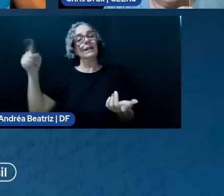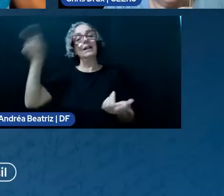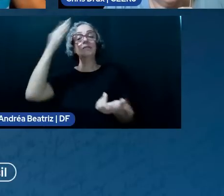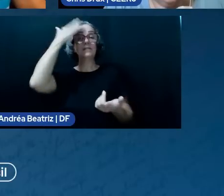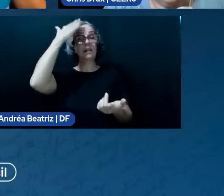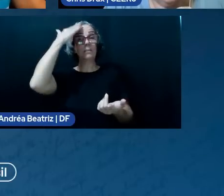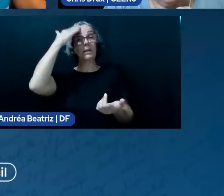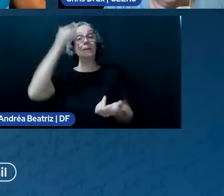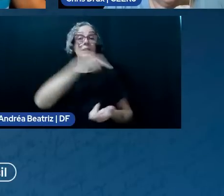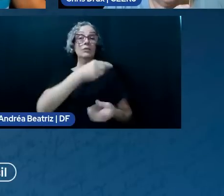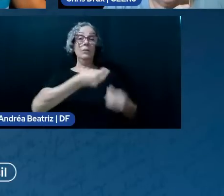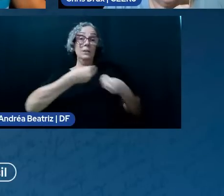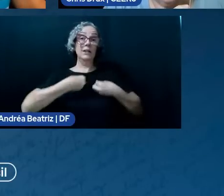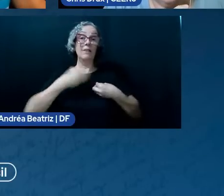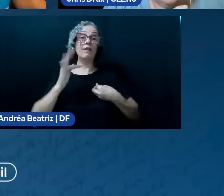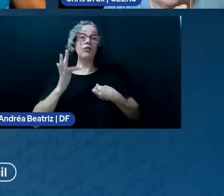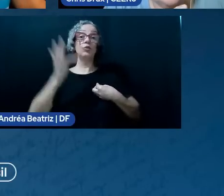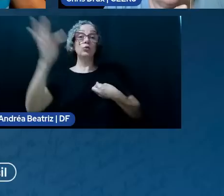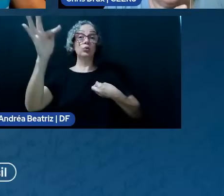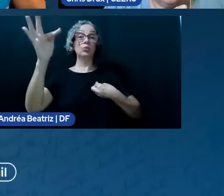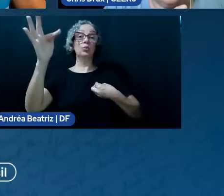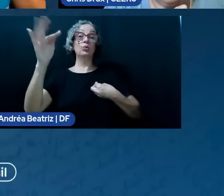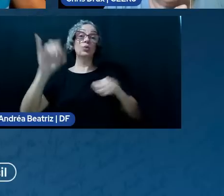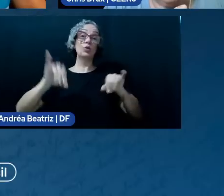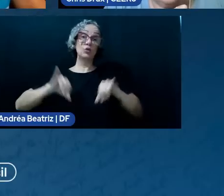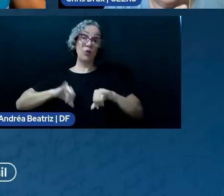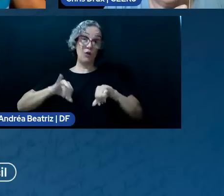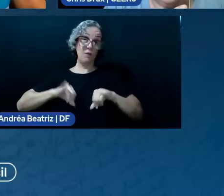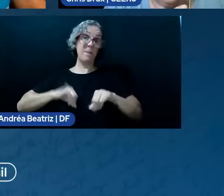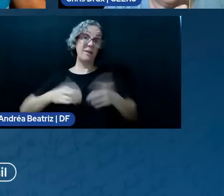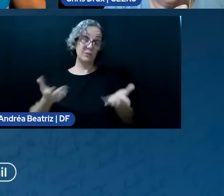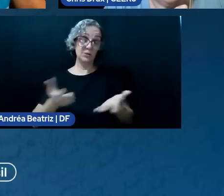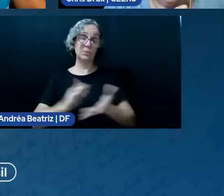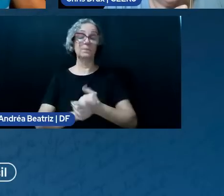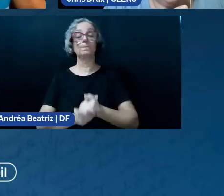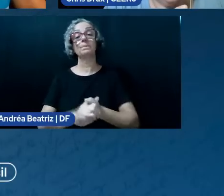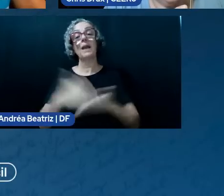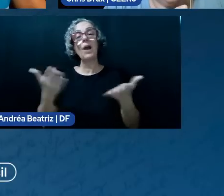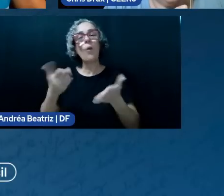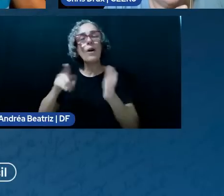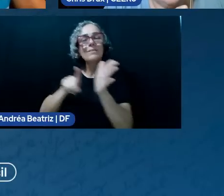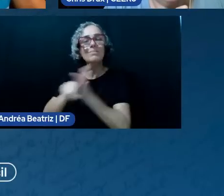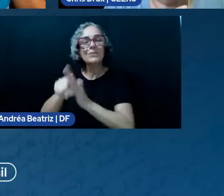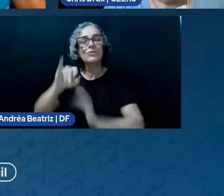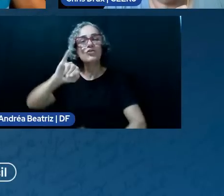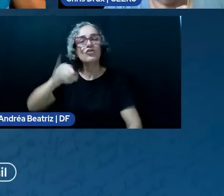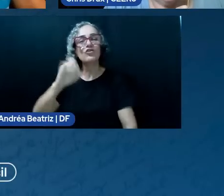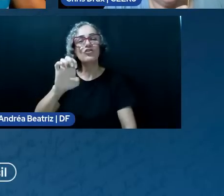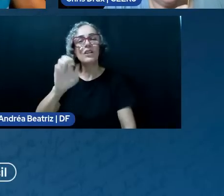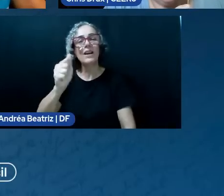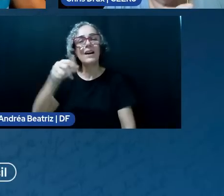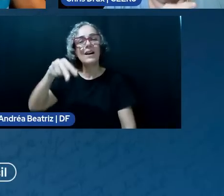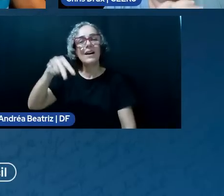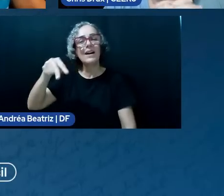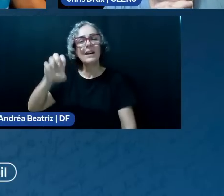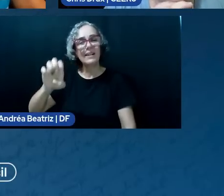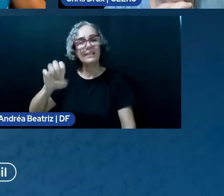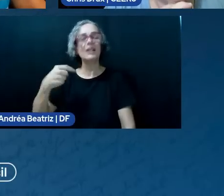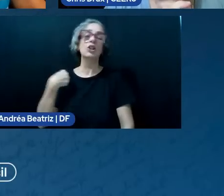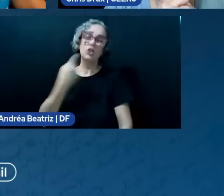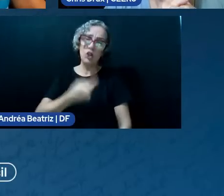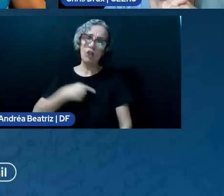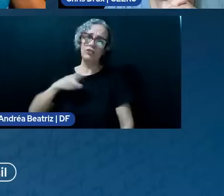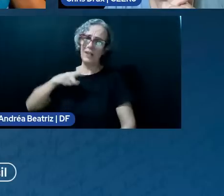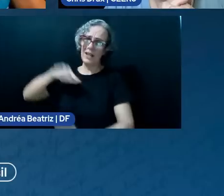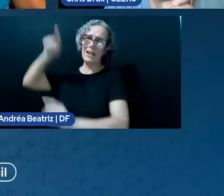futuro. Né? Quanto à resposta da nossa amiga, né? Nós temos, então, esses espíritos que são afetos nossos, mas nós